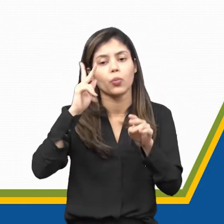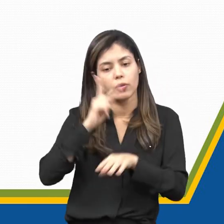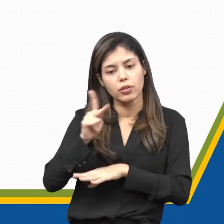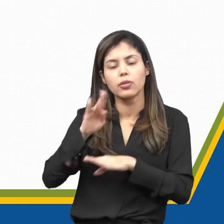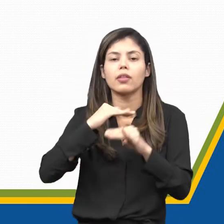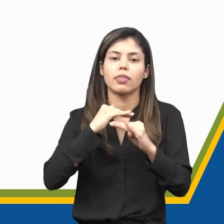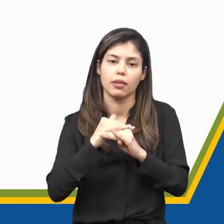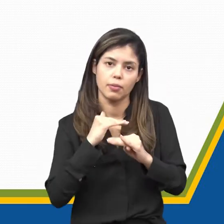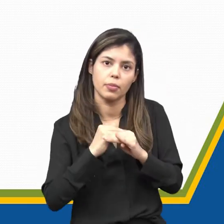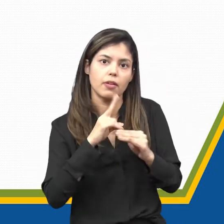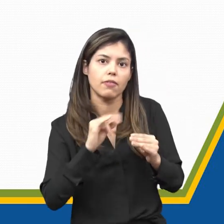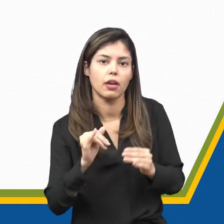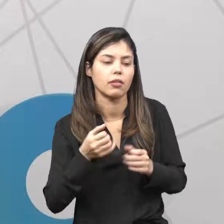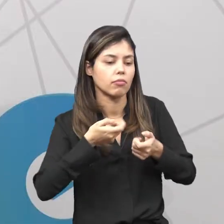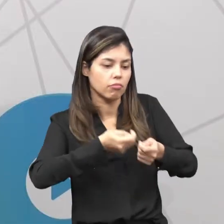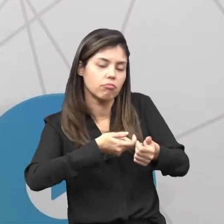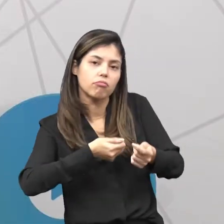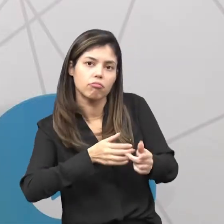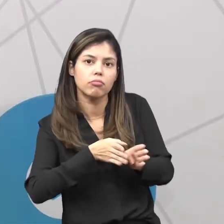também irá orientá-lo.